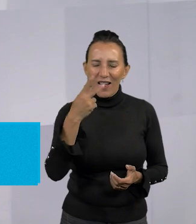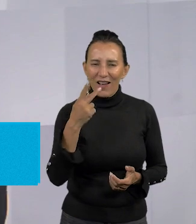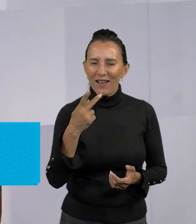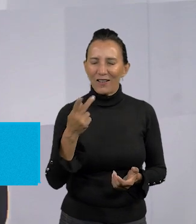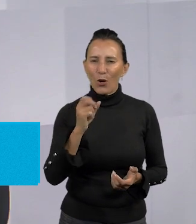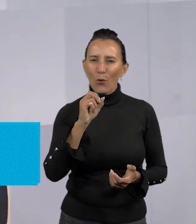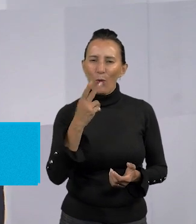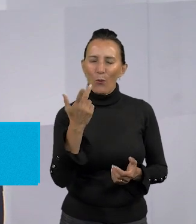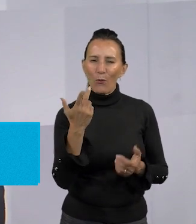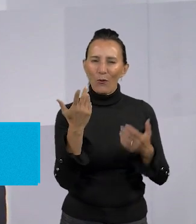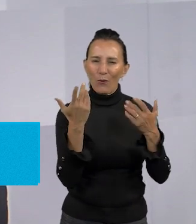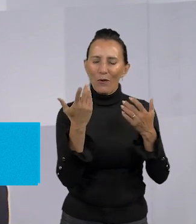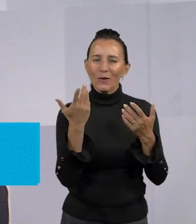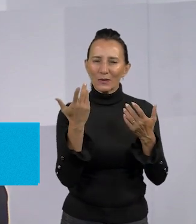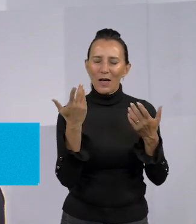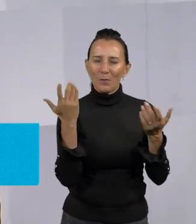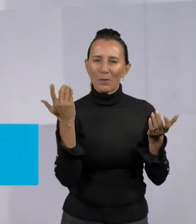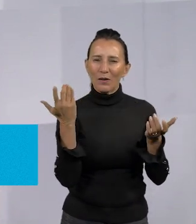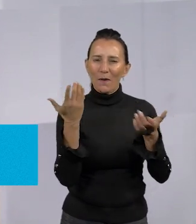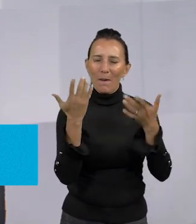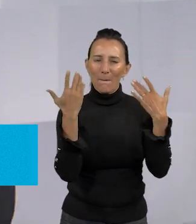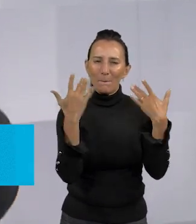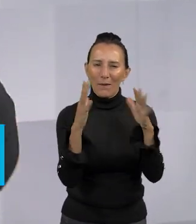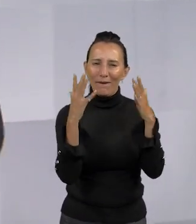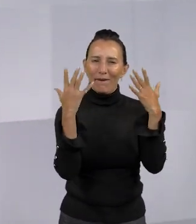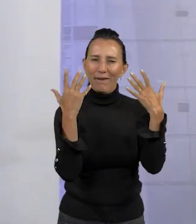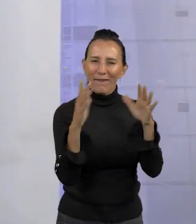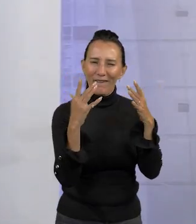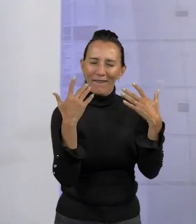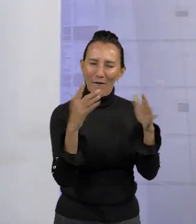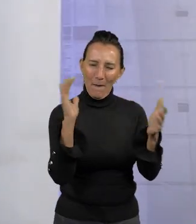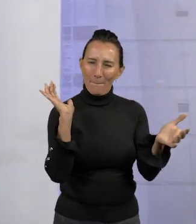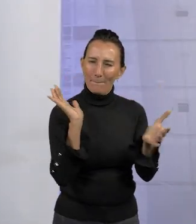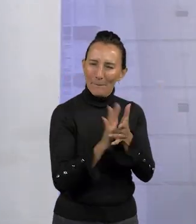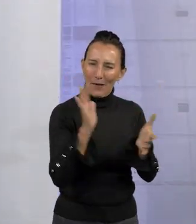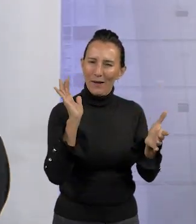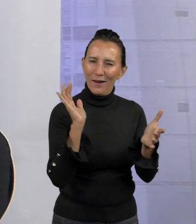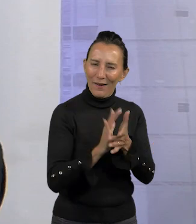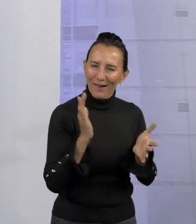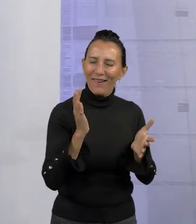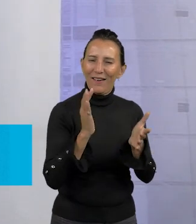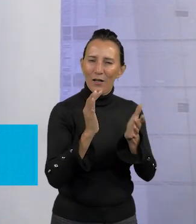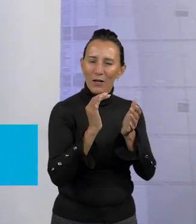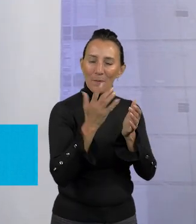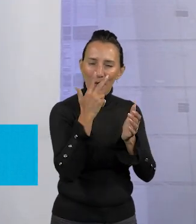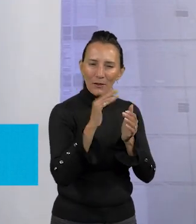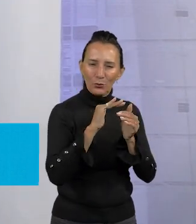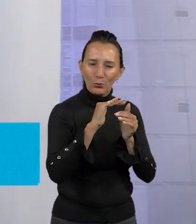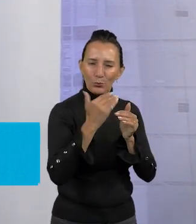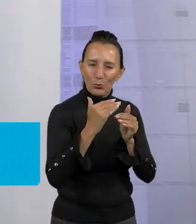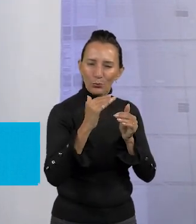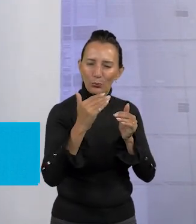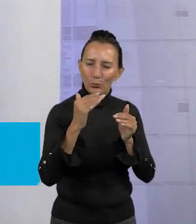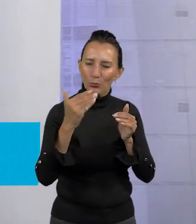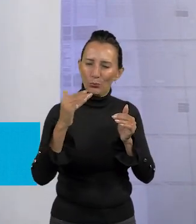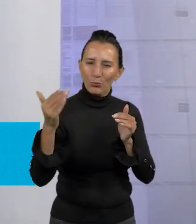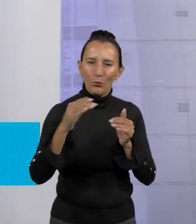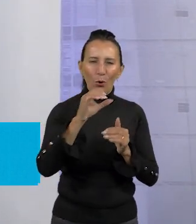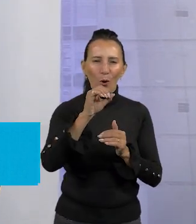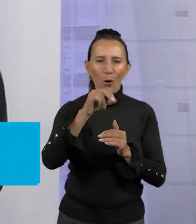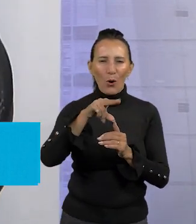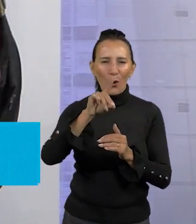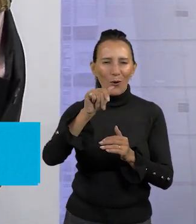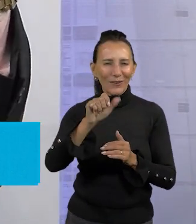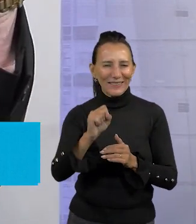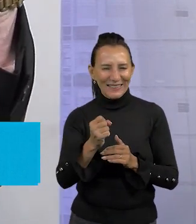Ok você produz ondas sonoras quando você fala verbaliza você produz ondas e